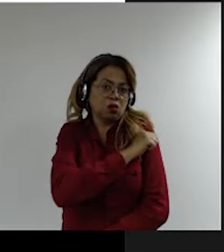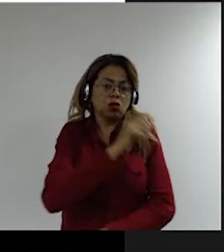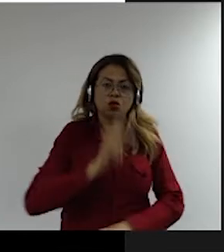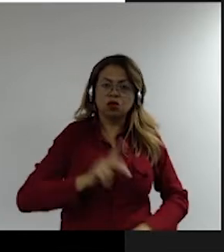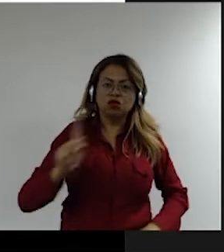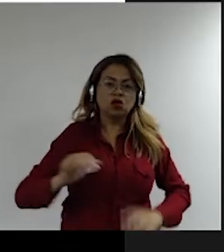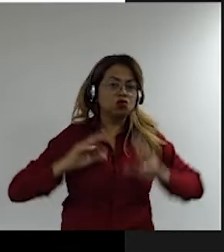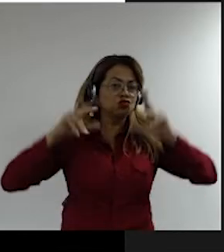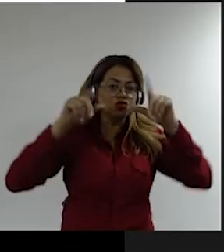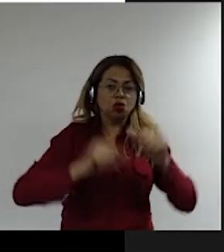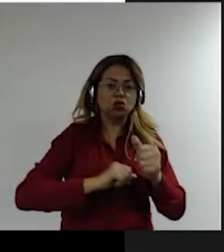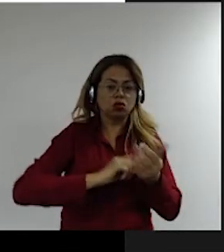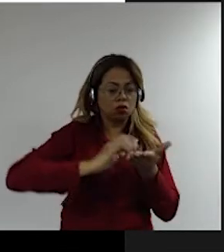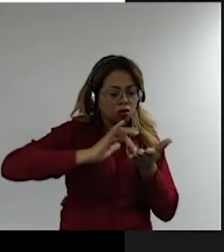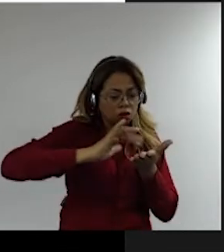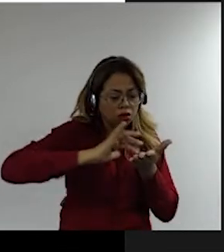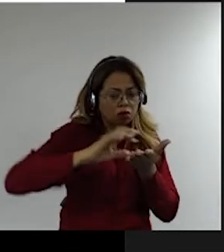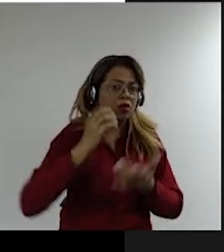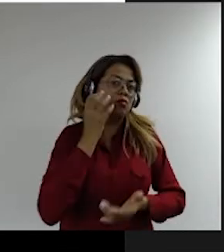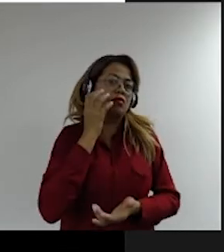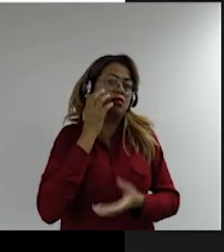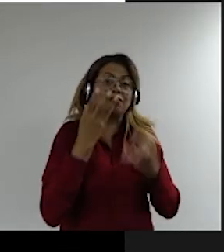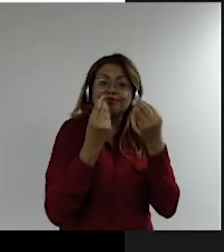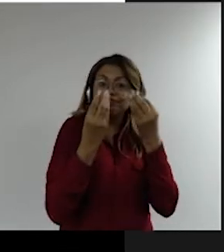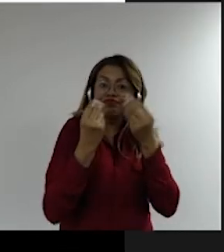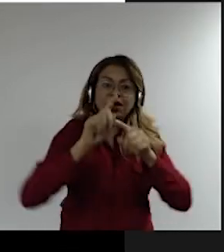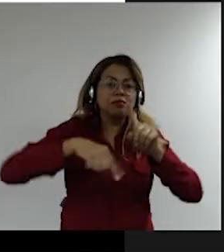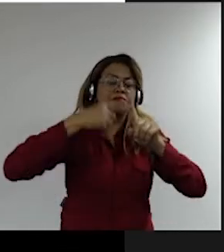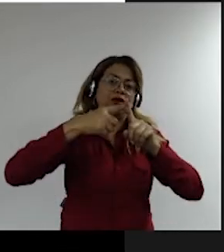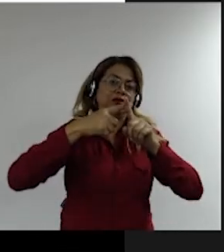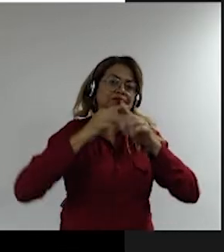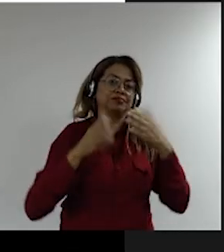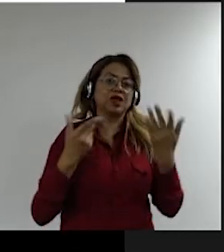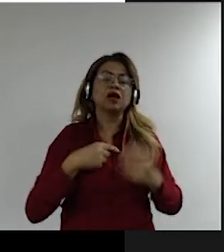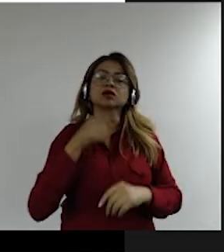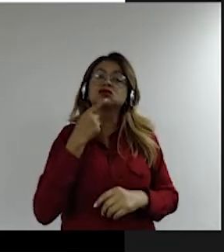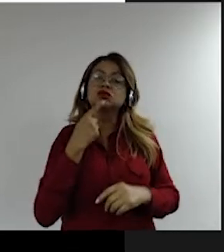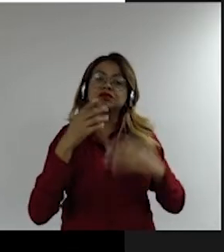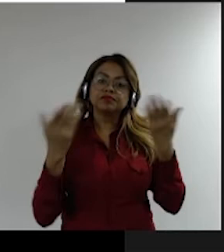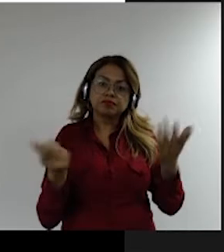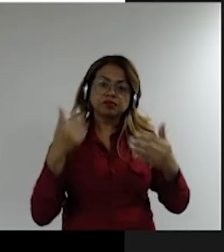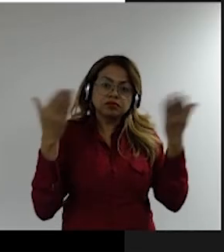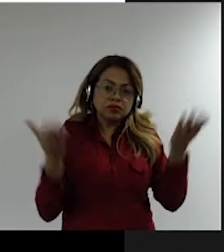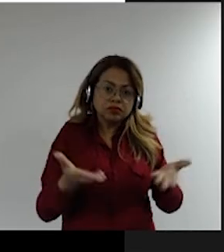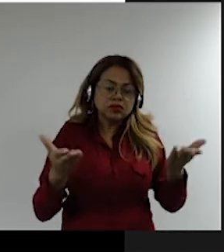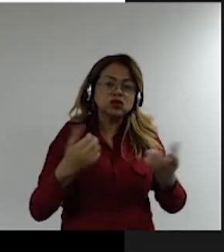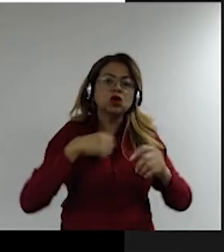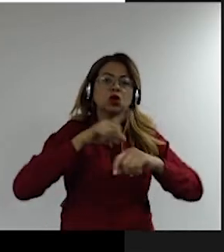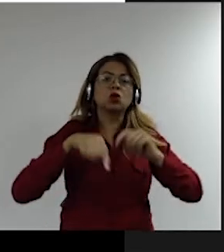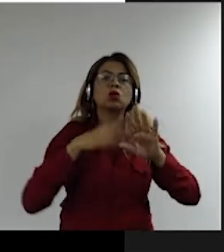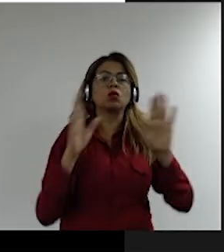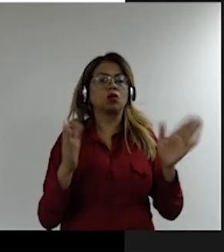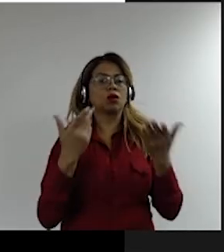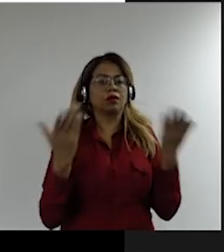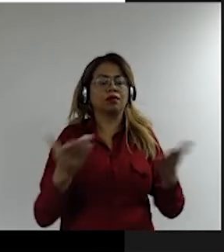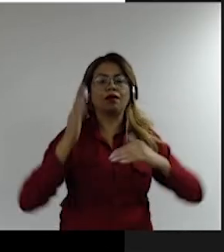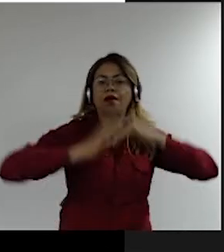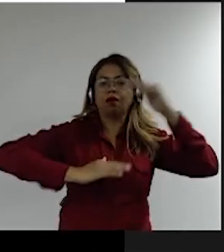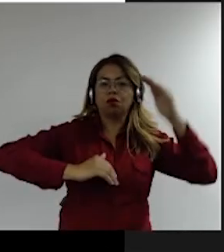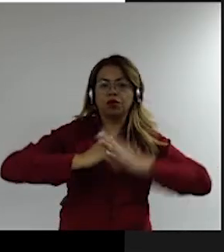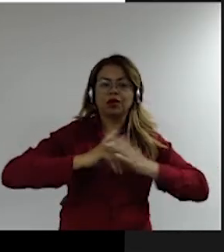Já se tem clareza de que competências digitais vão entrar na formação de